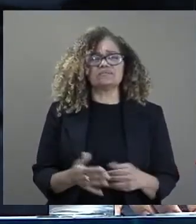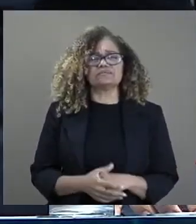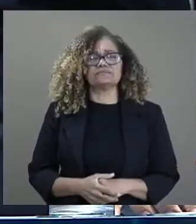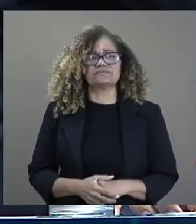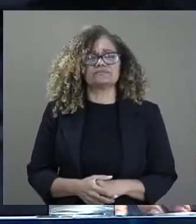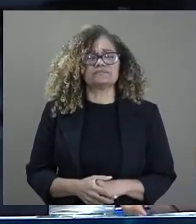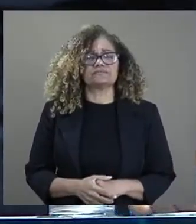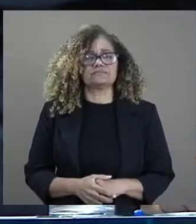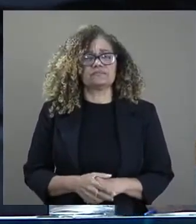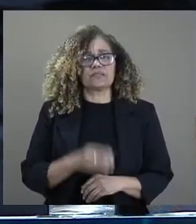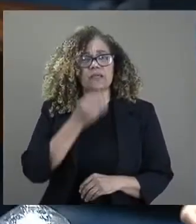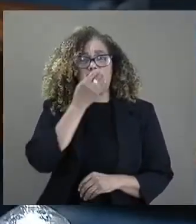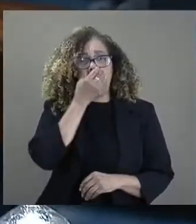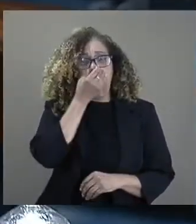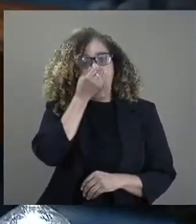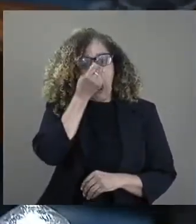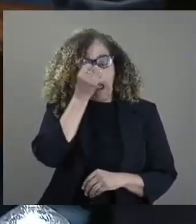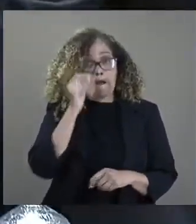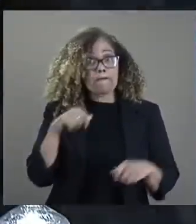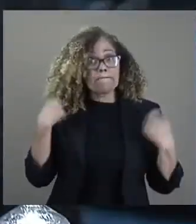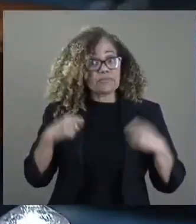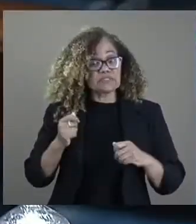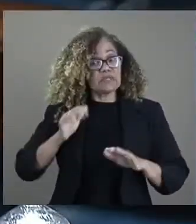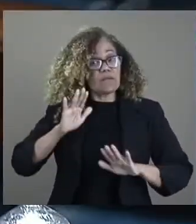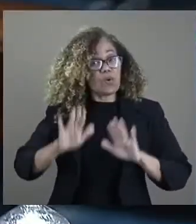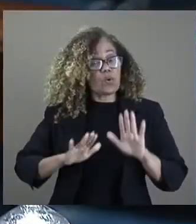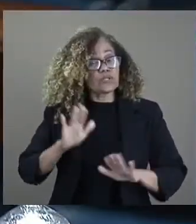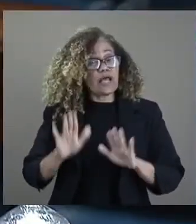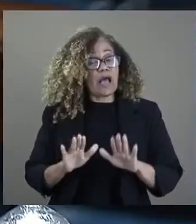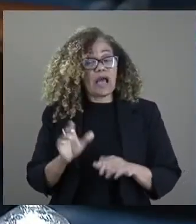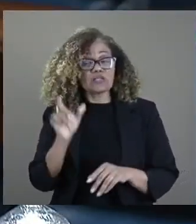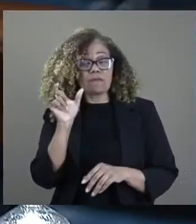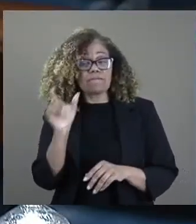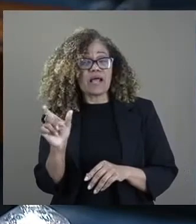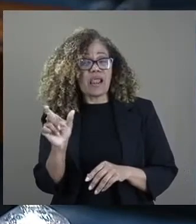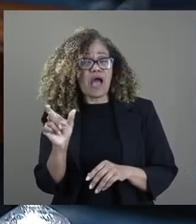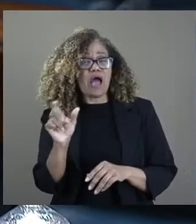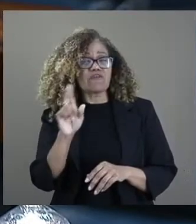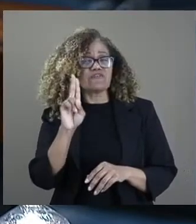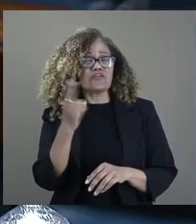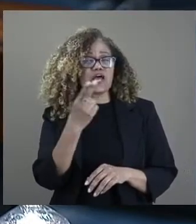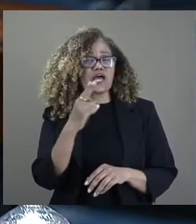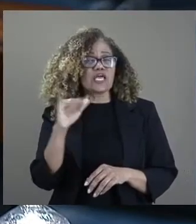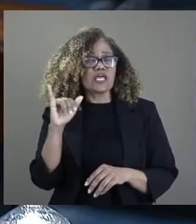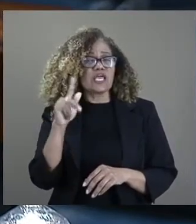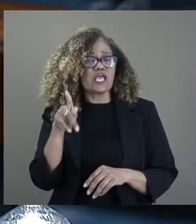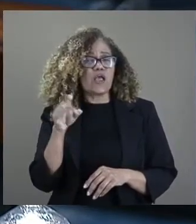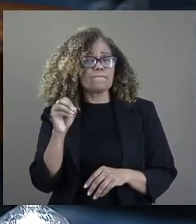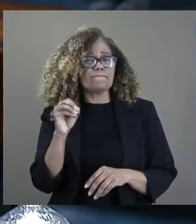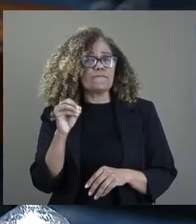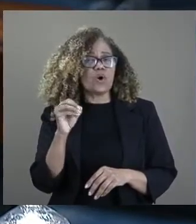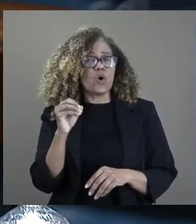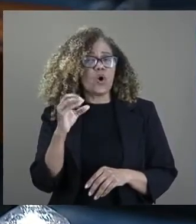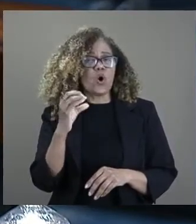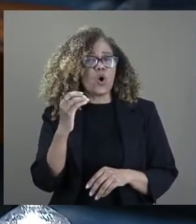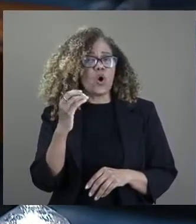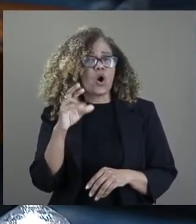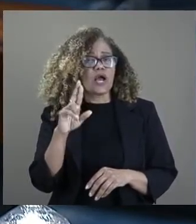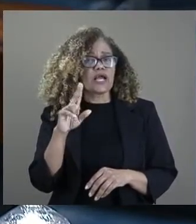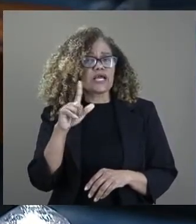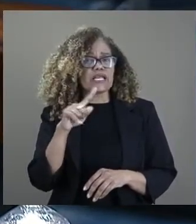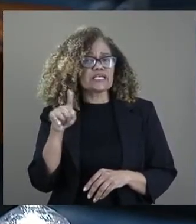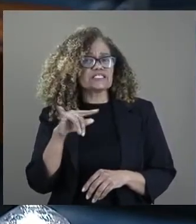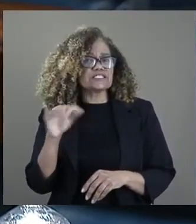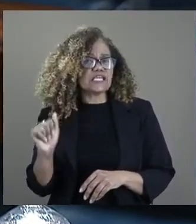nós precisamos ter cuidado com uma palavra chamada hipocrisia. Mais do que nunca, senhor presidente, é necessário